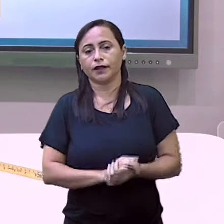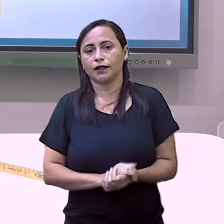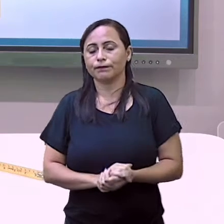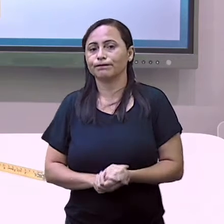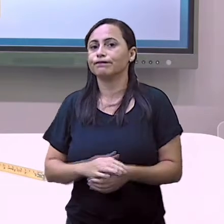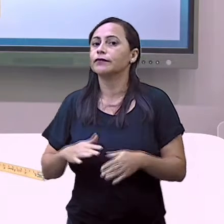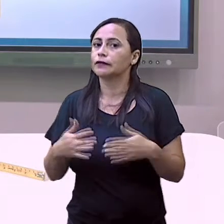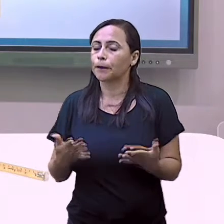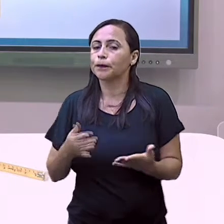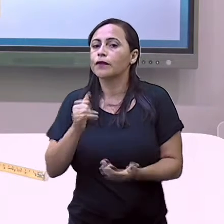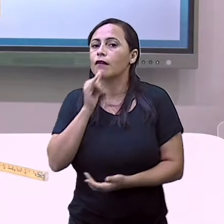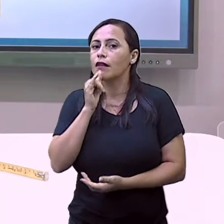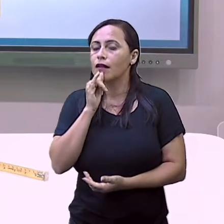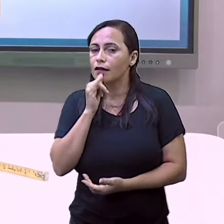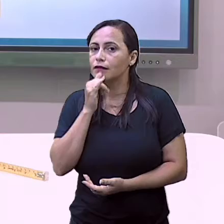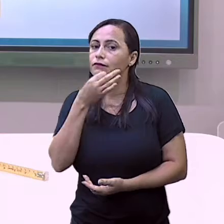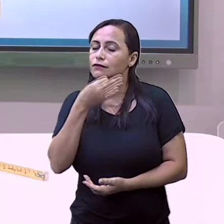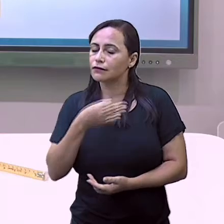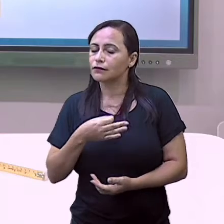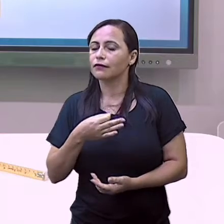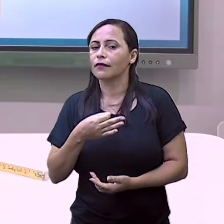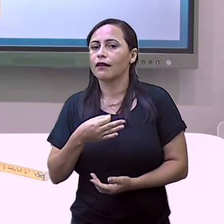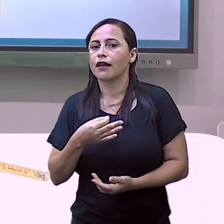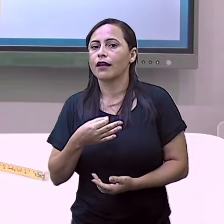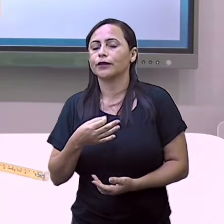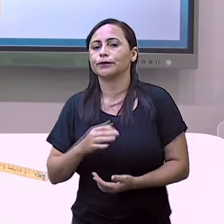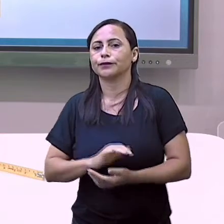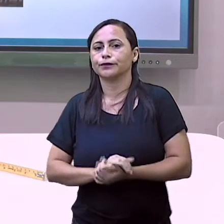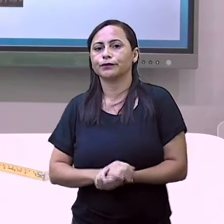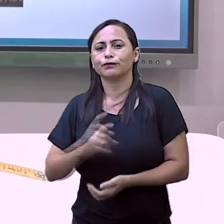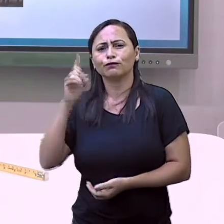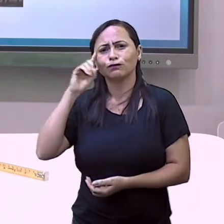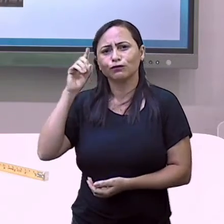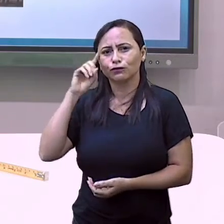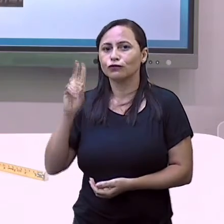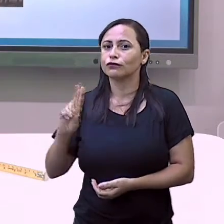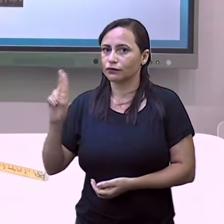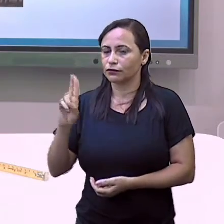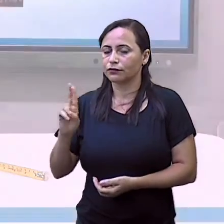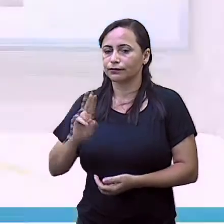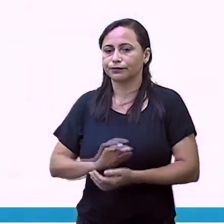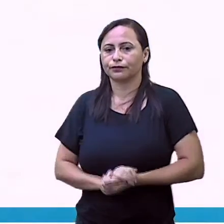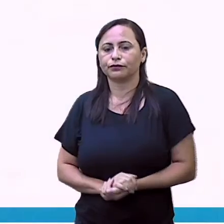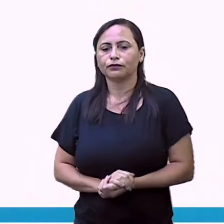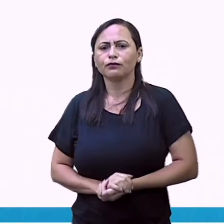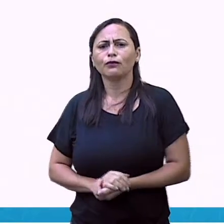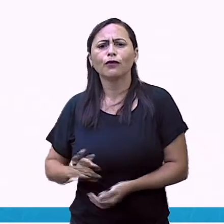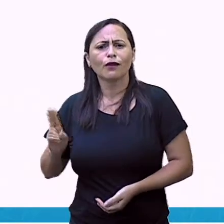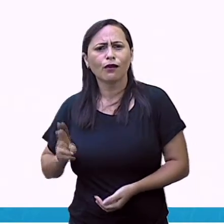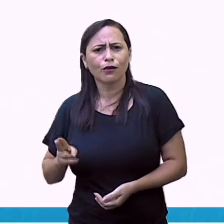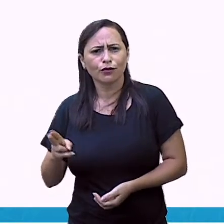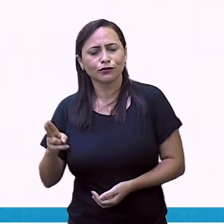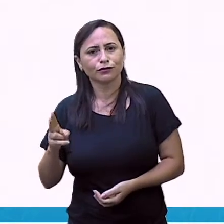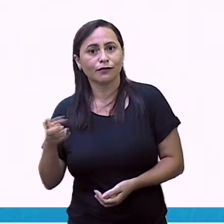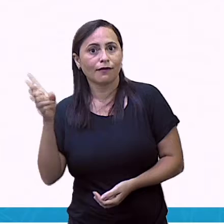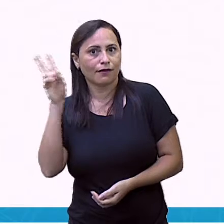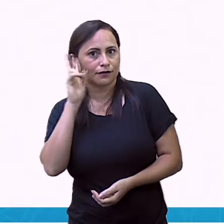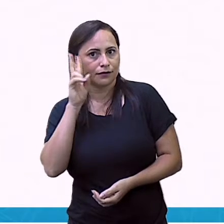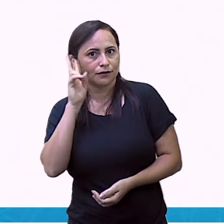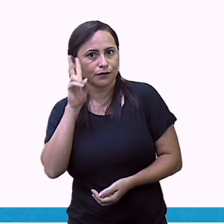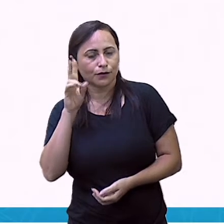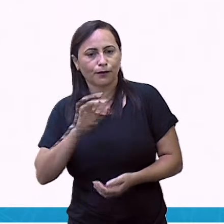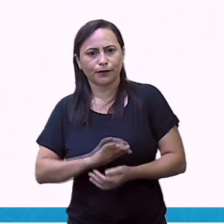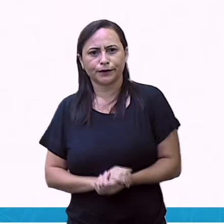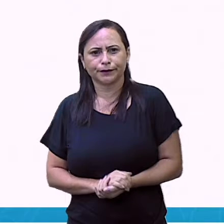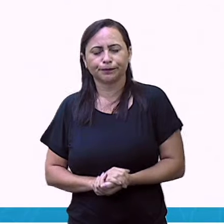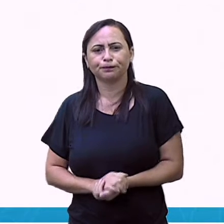dos exemplos que nós podemos dar sobre o nosso dia a dia. Continuando um pouco sobre a história. Com